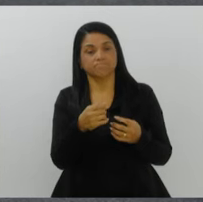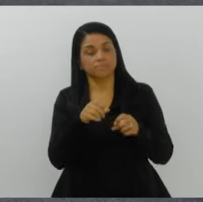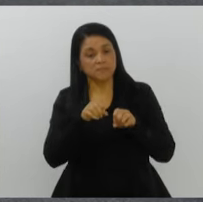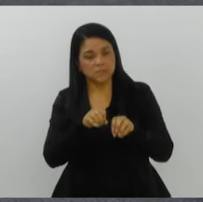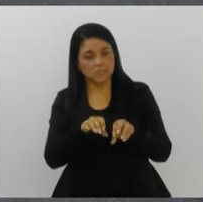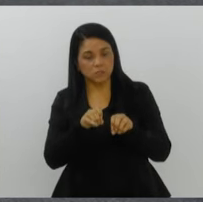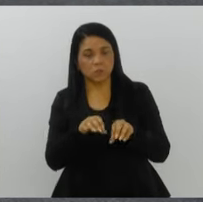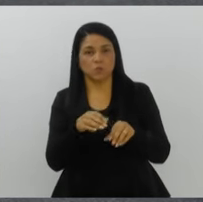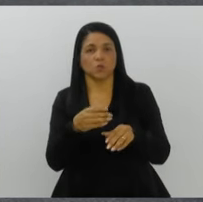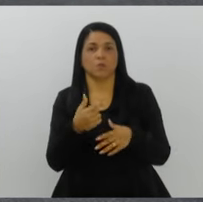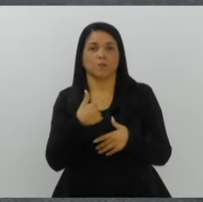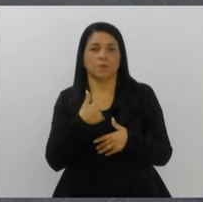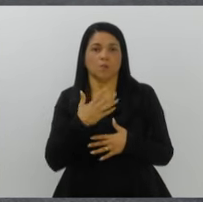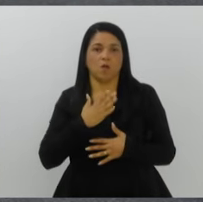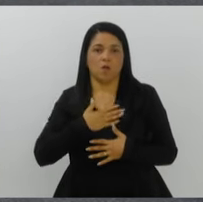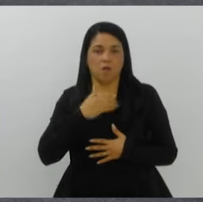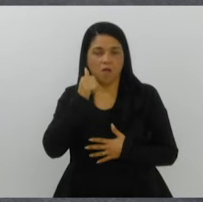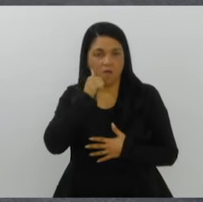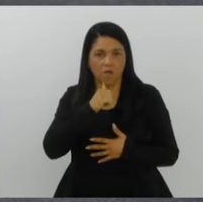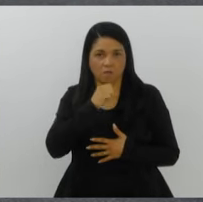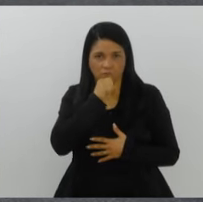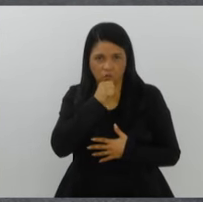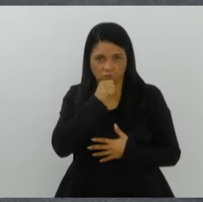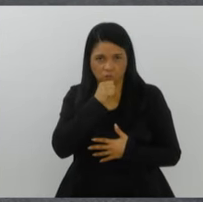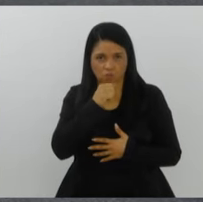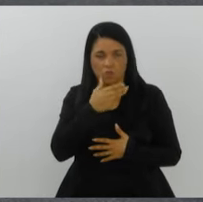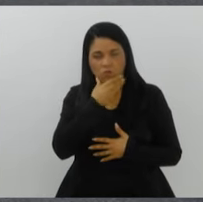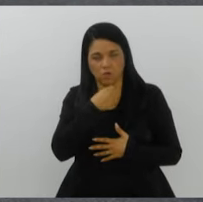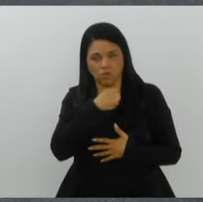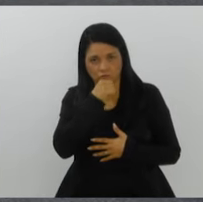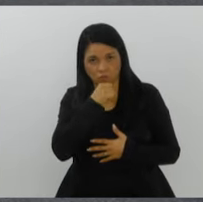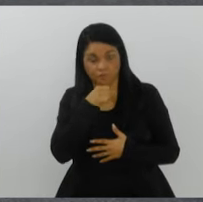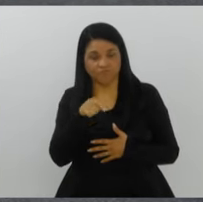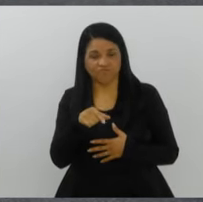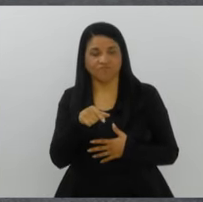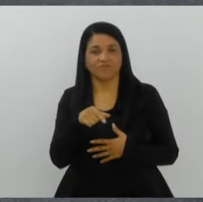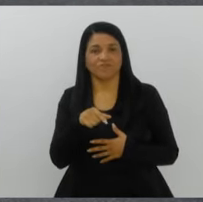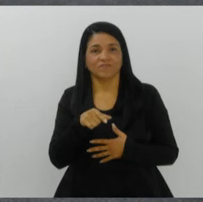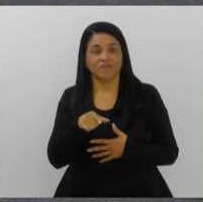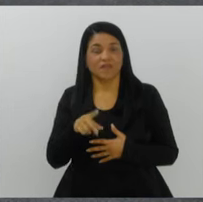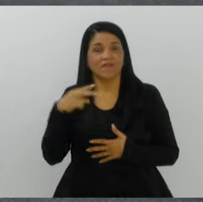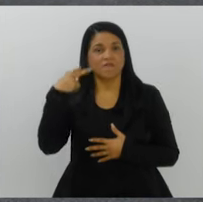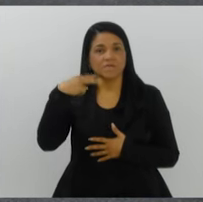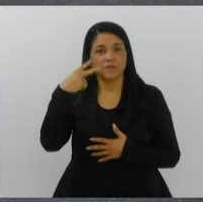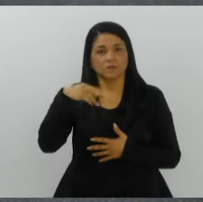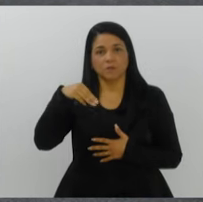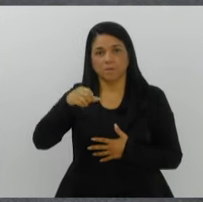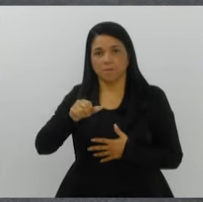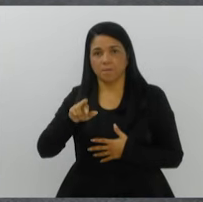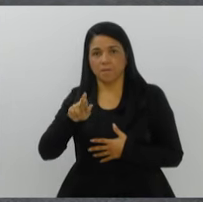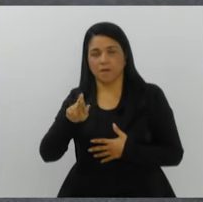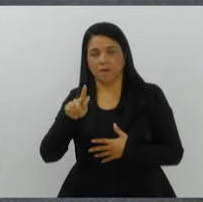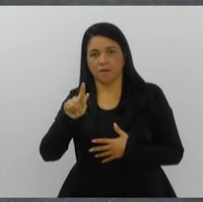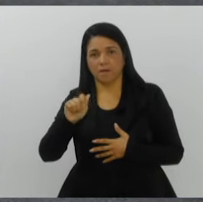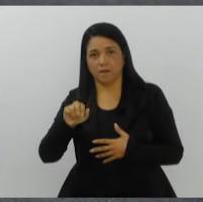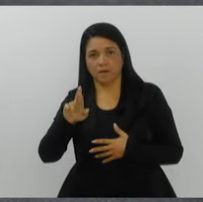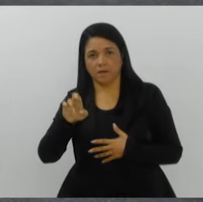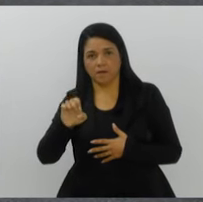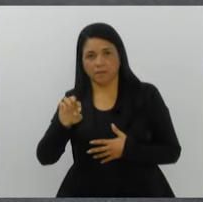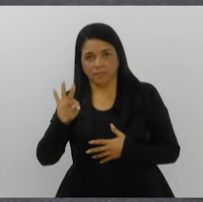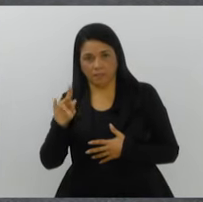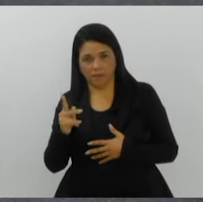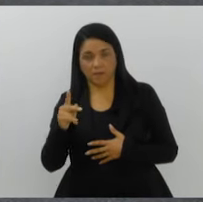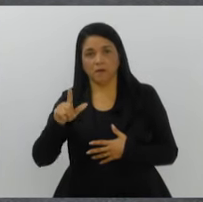avô, o fruto não cai longe da árvore. Vereadora Margarete Lídia de Moraes é mãe do